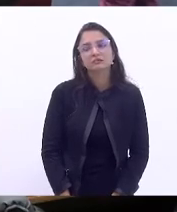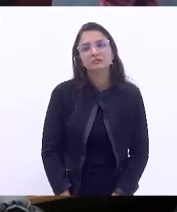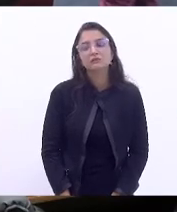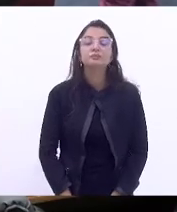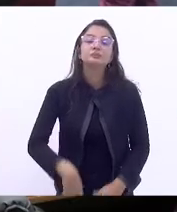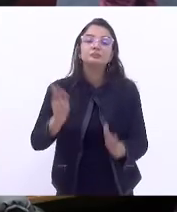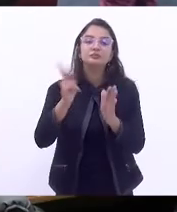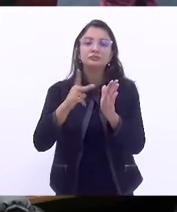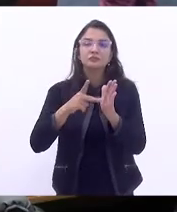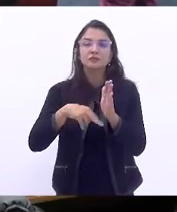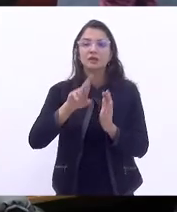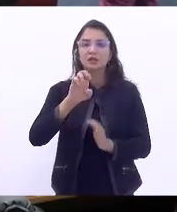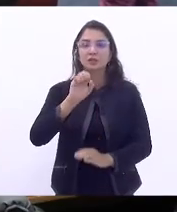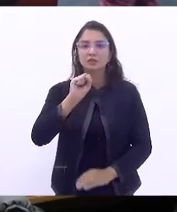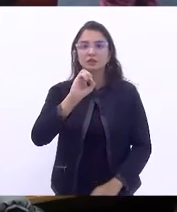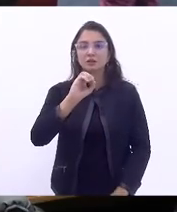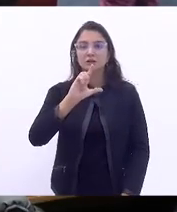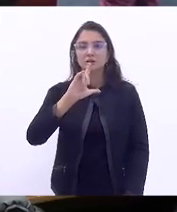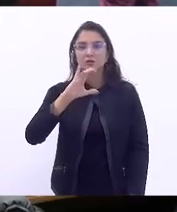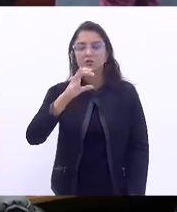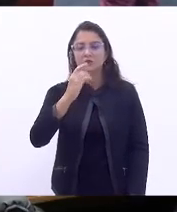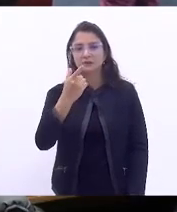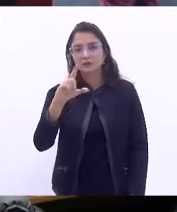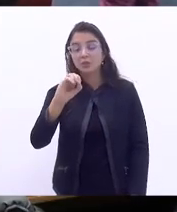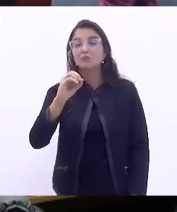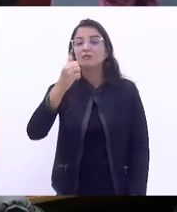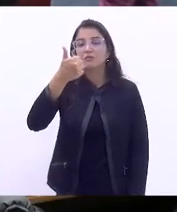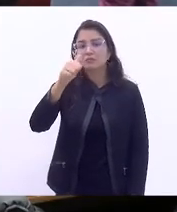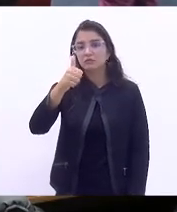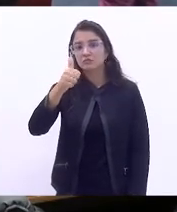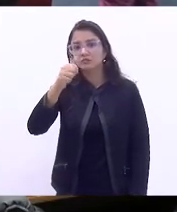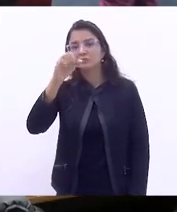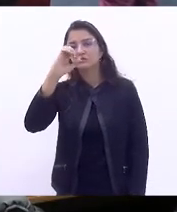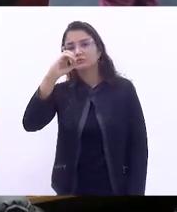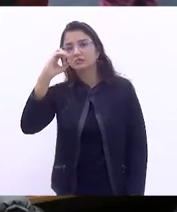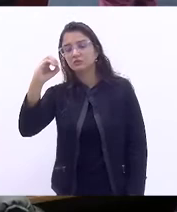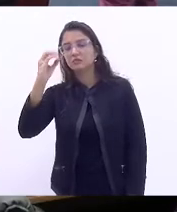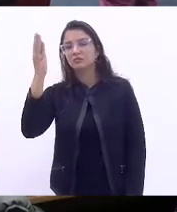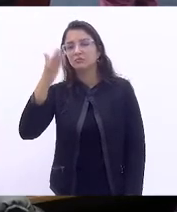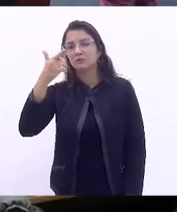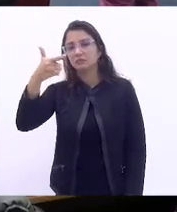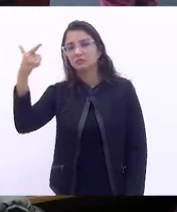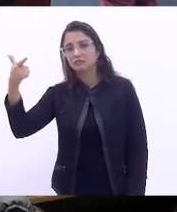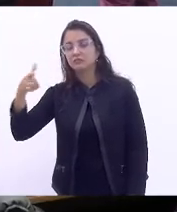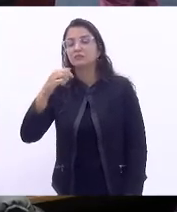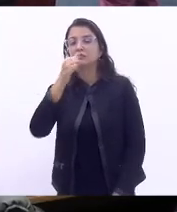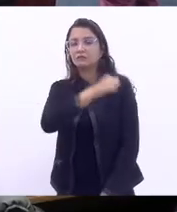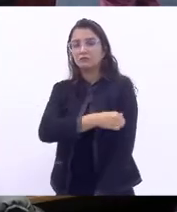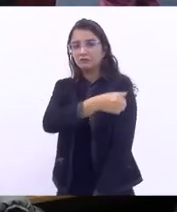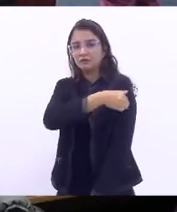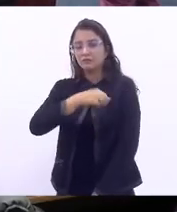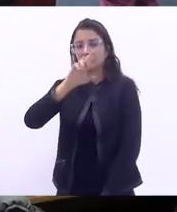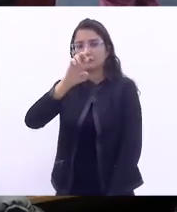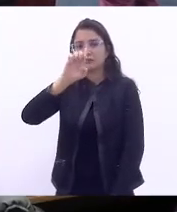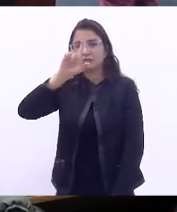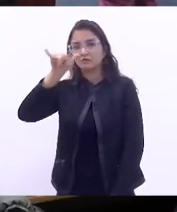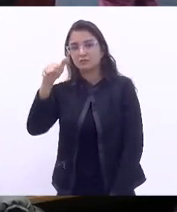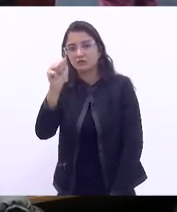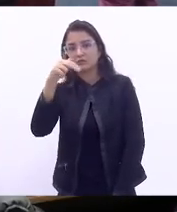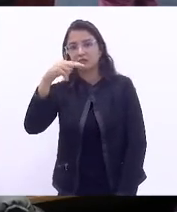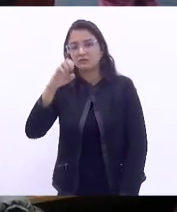Projeto de resolução 1100, de 22, de autoria da deputada enfermeira Rejane, concede o prêmio Ana Nery da Saúde